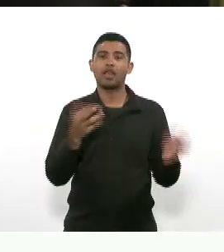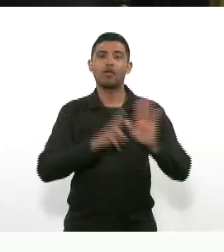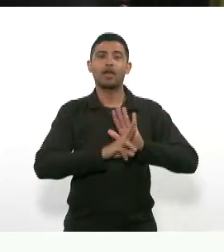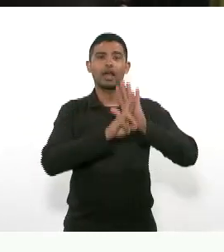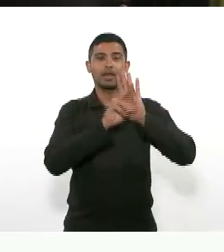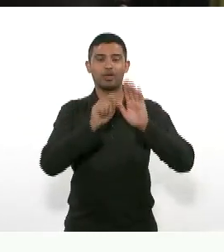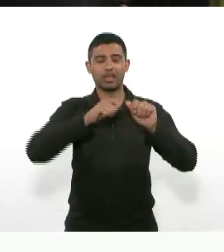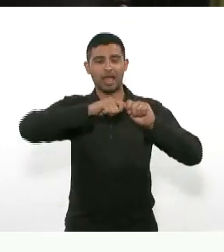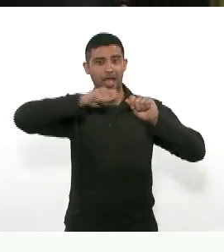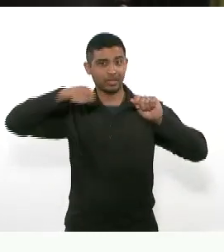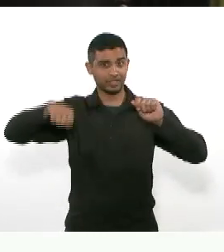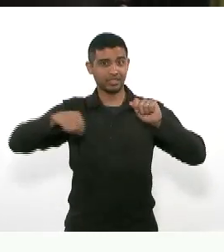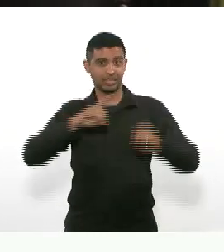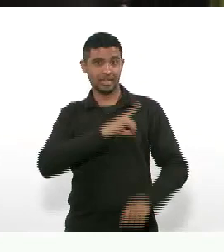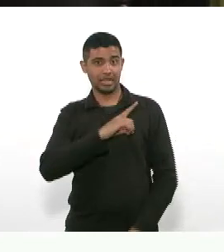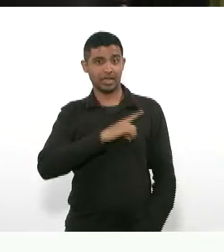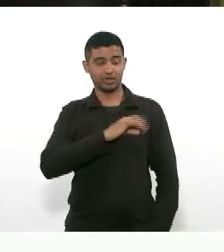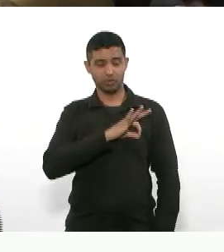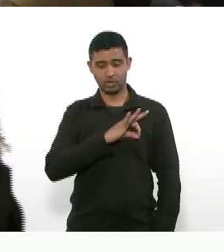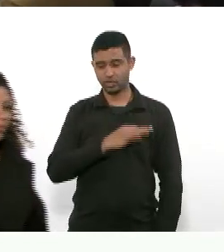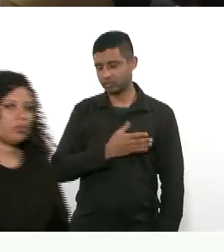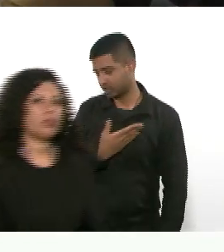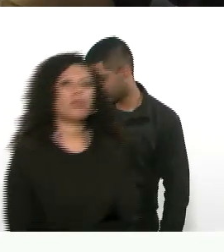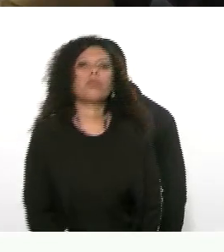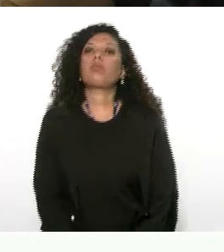a Associação dos Delegados de Polícia.